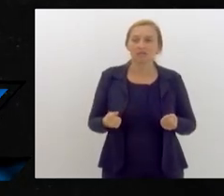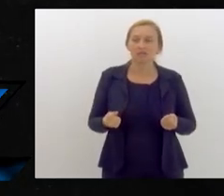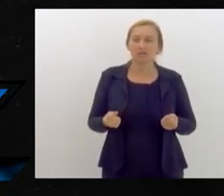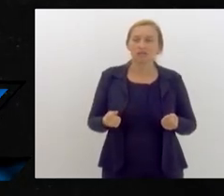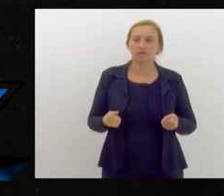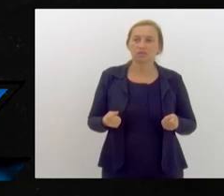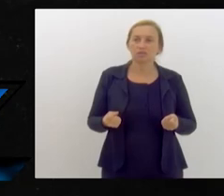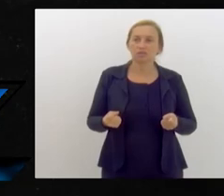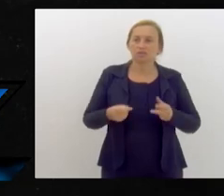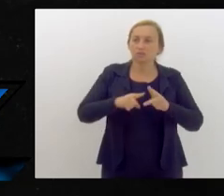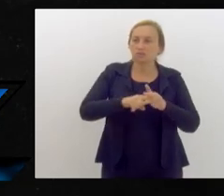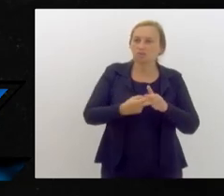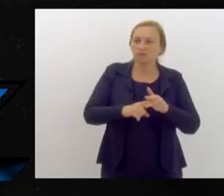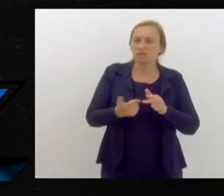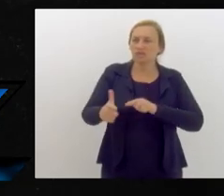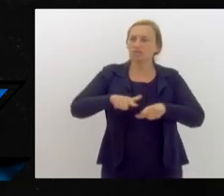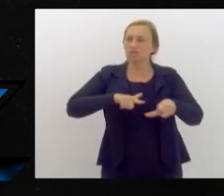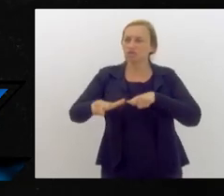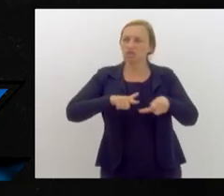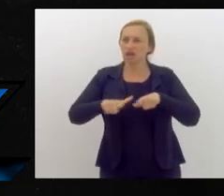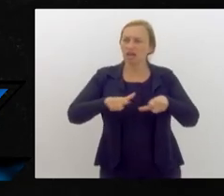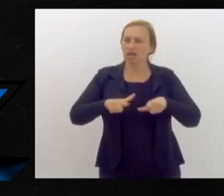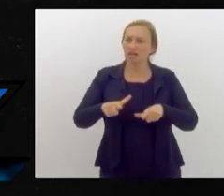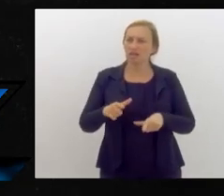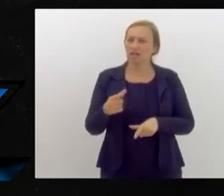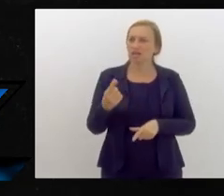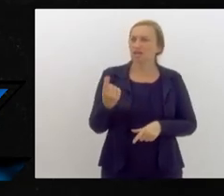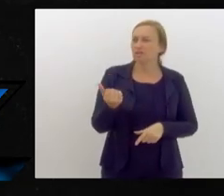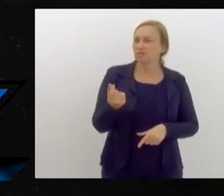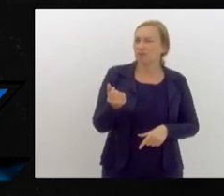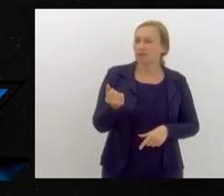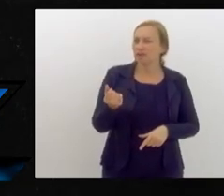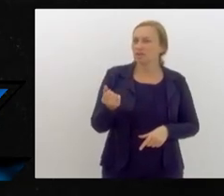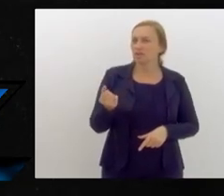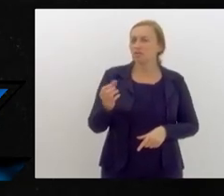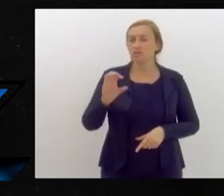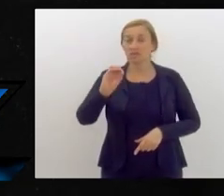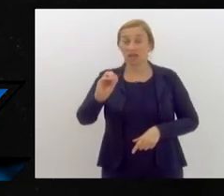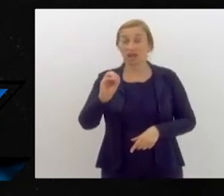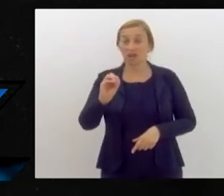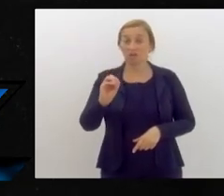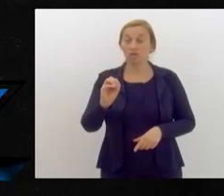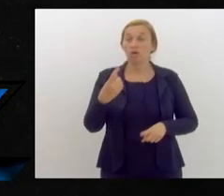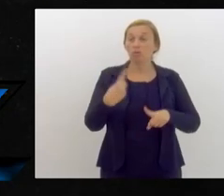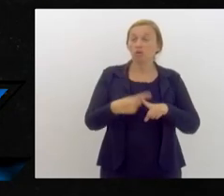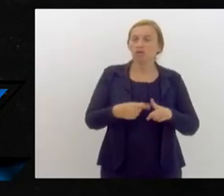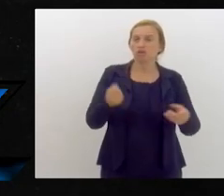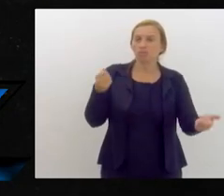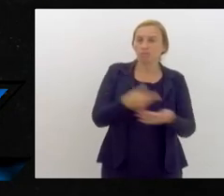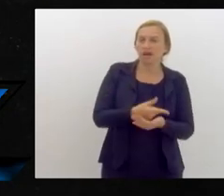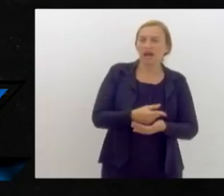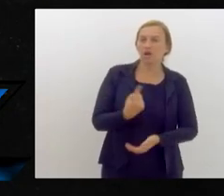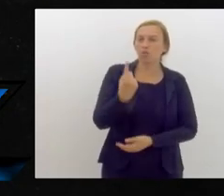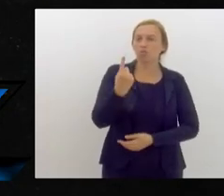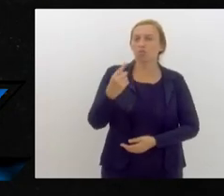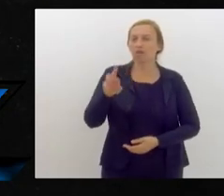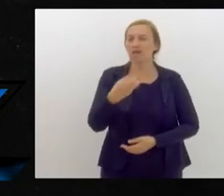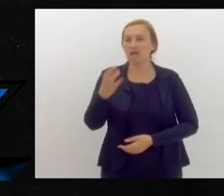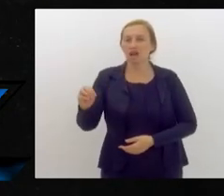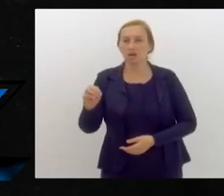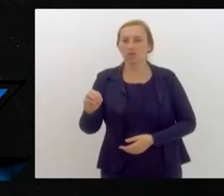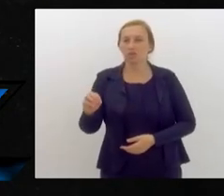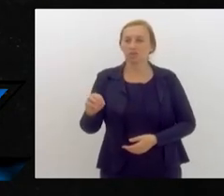desse serviço garantindo tarifa zero para a população porque se for para pagar quase um bilhão de